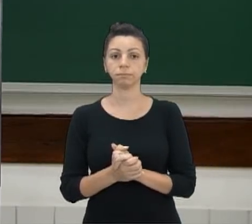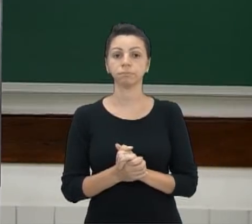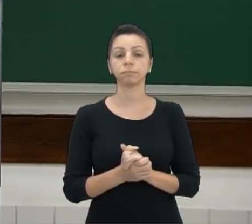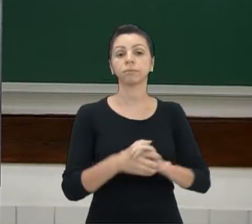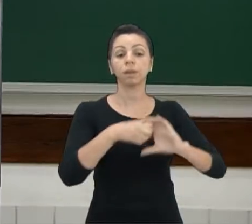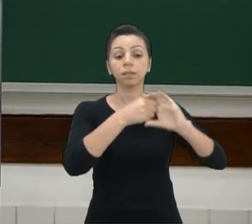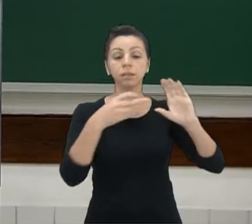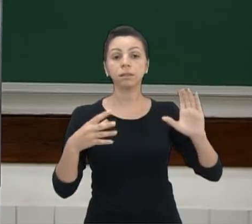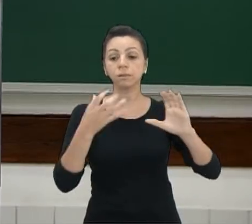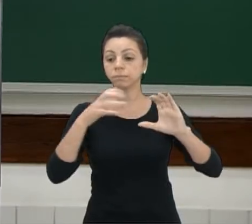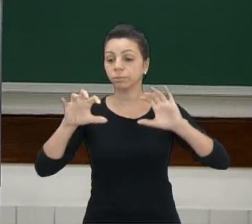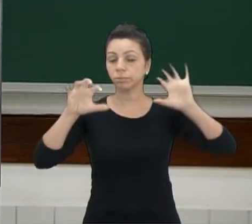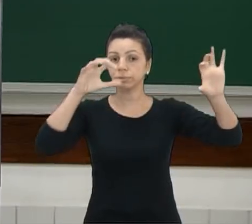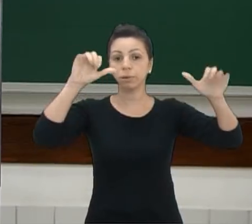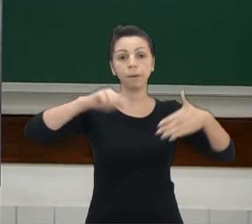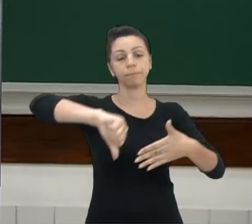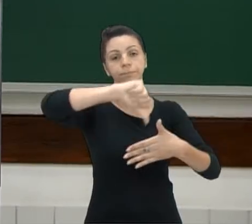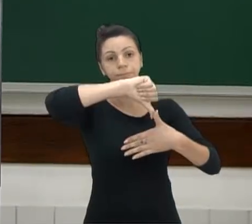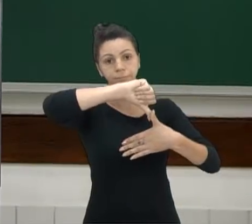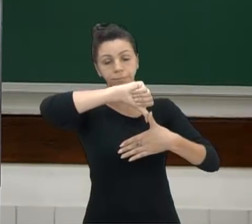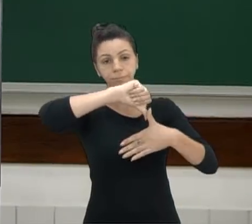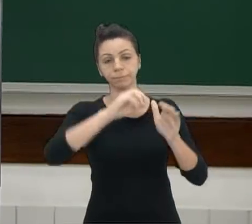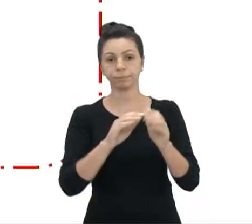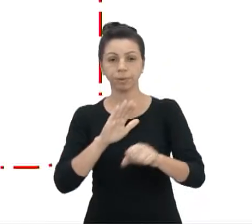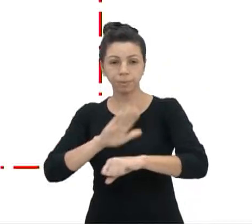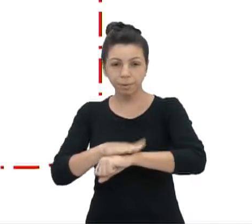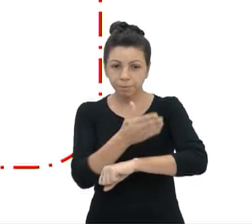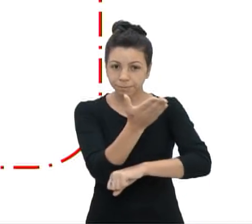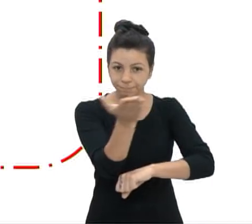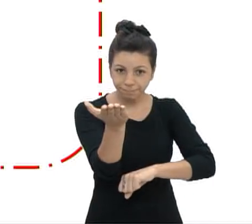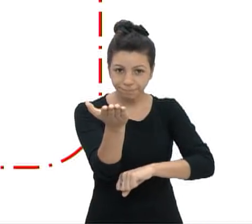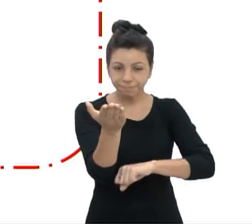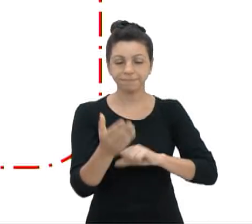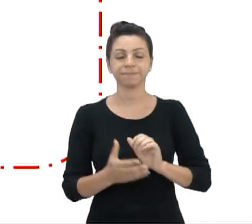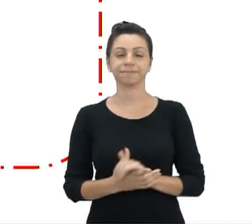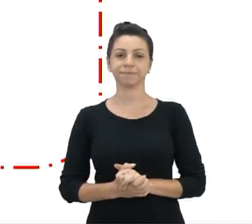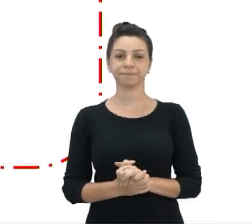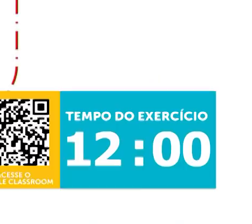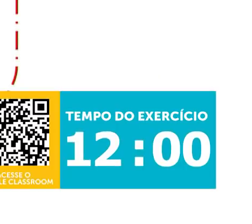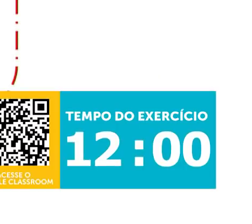utilizados para subdividir a América do Sul. O tempo está na tela. Vai lá.